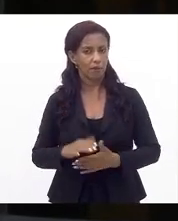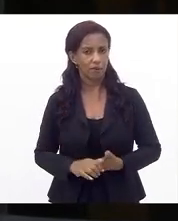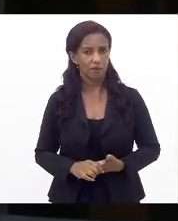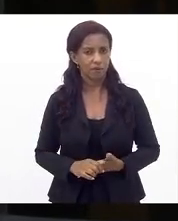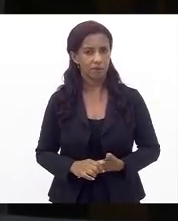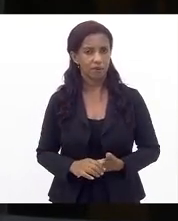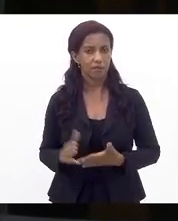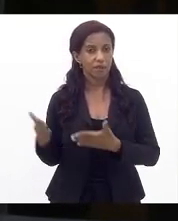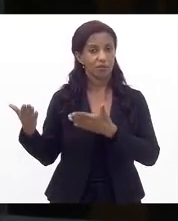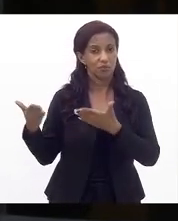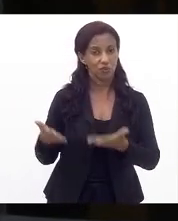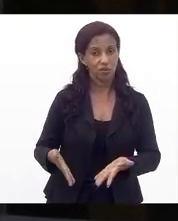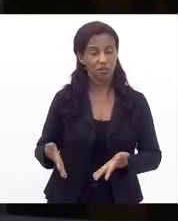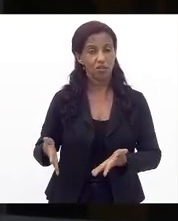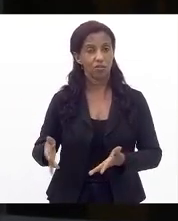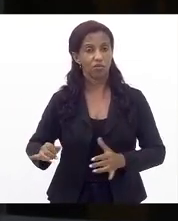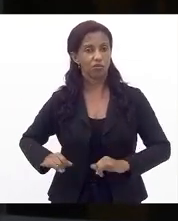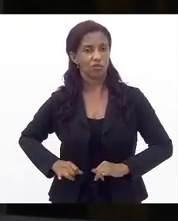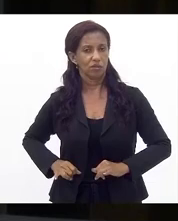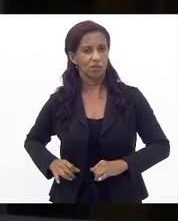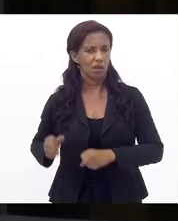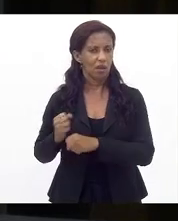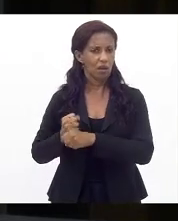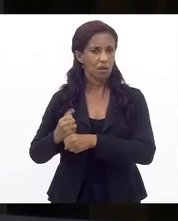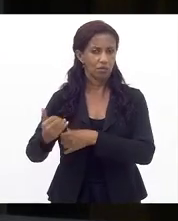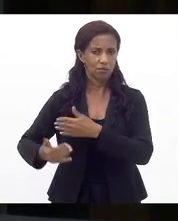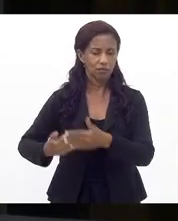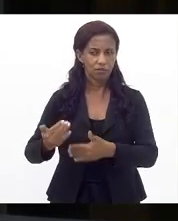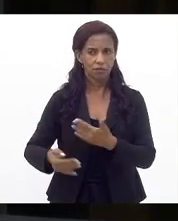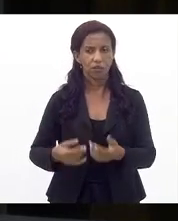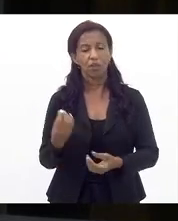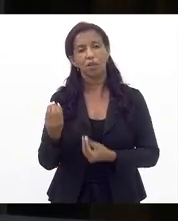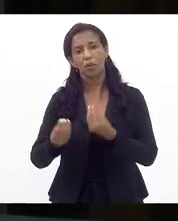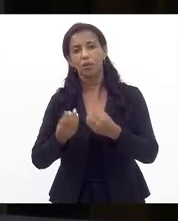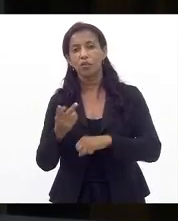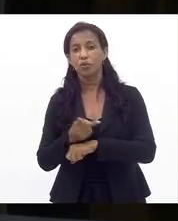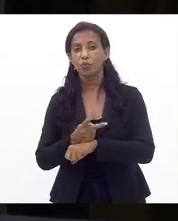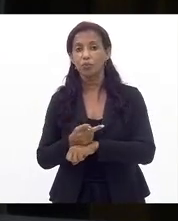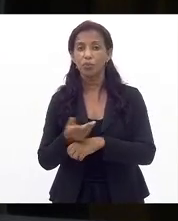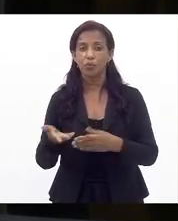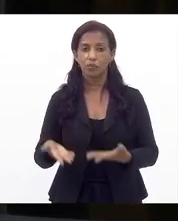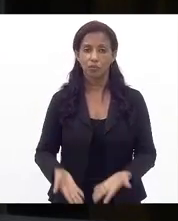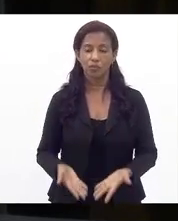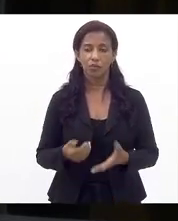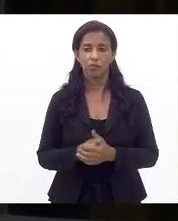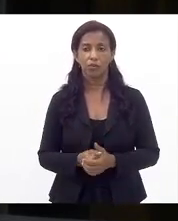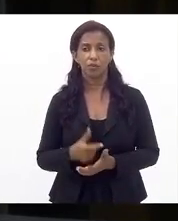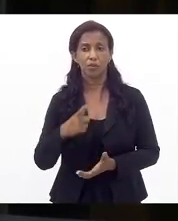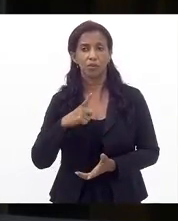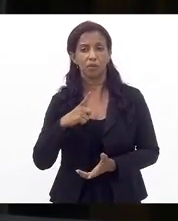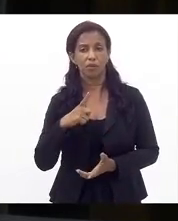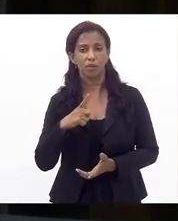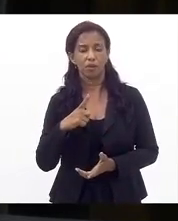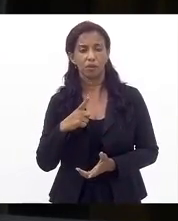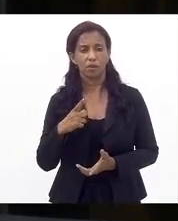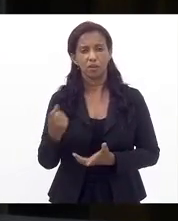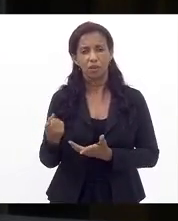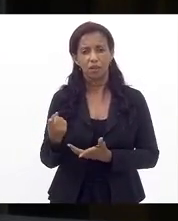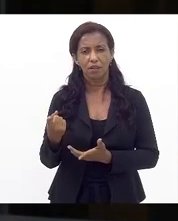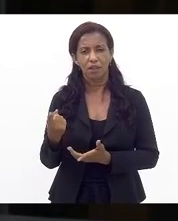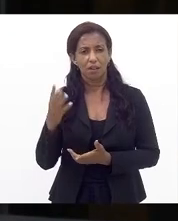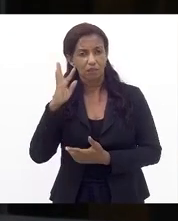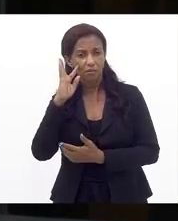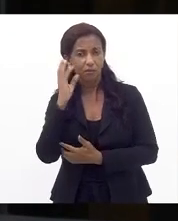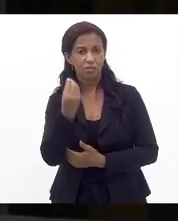evolução de já ter sofrido ao longo de muitos anos então que a gente busca aqui é de tentar mitigar